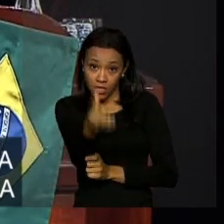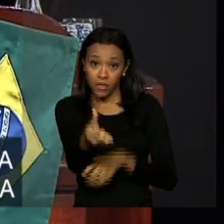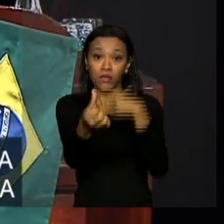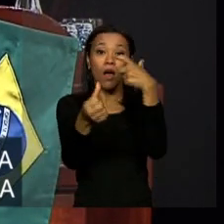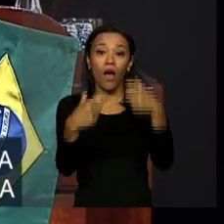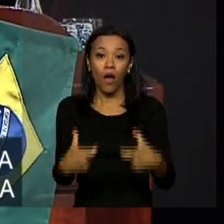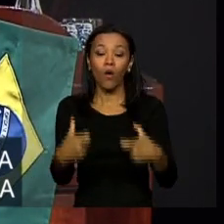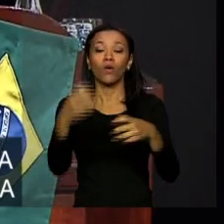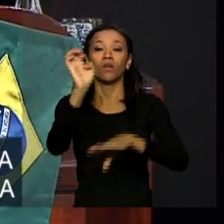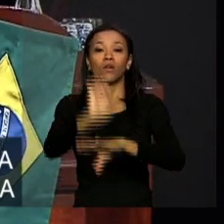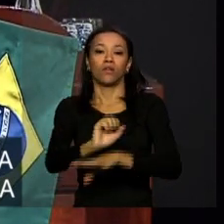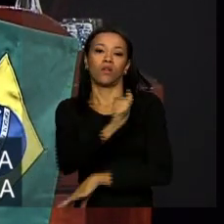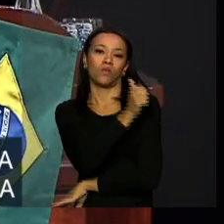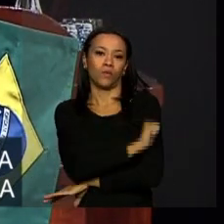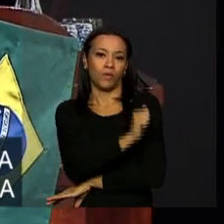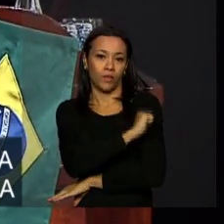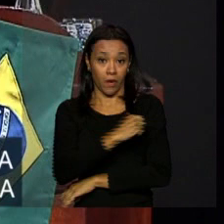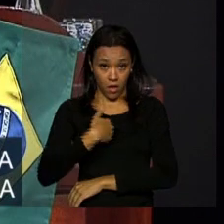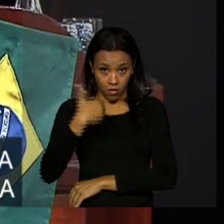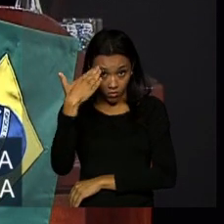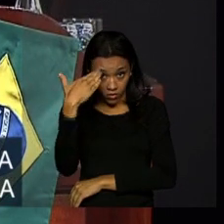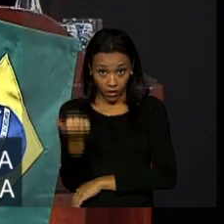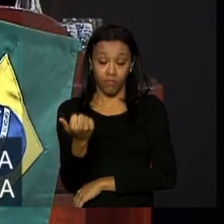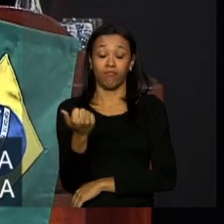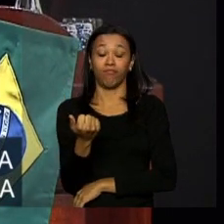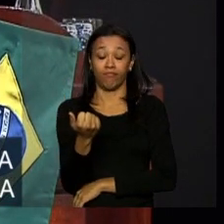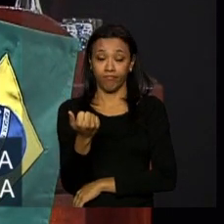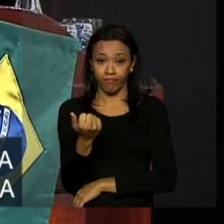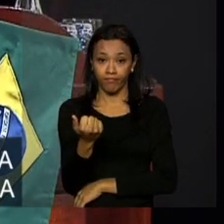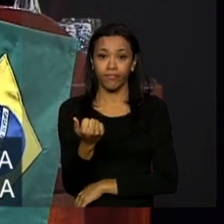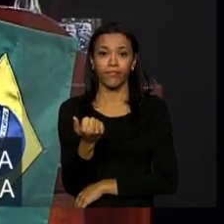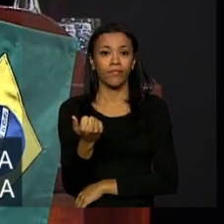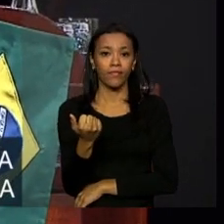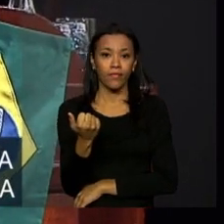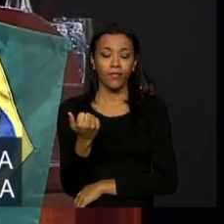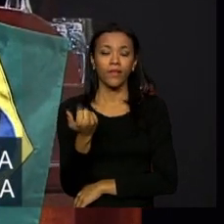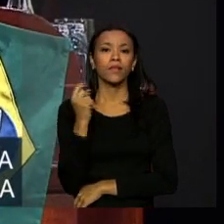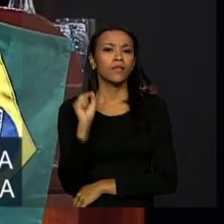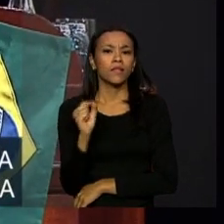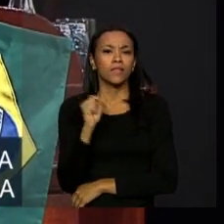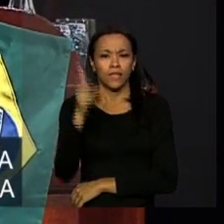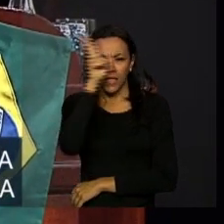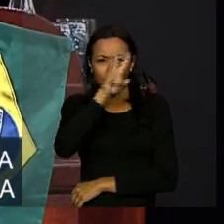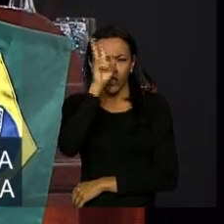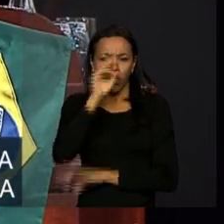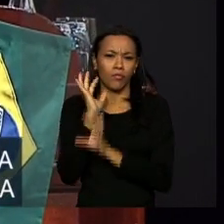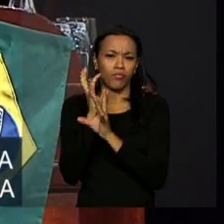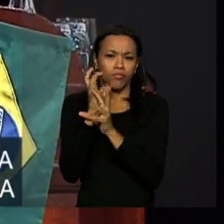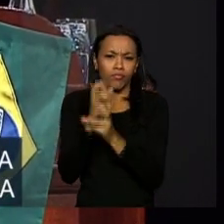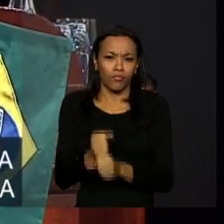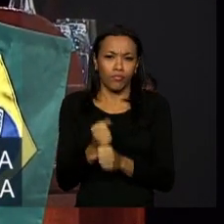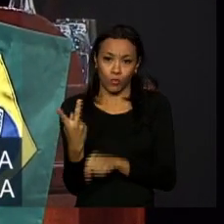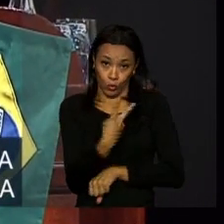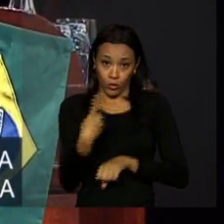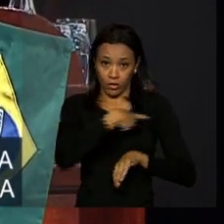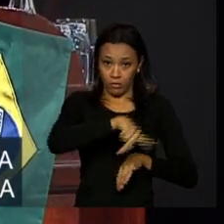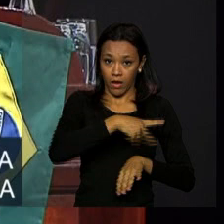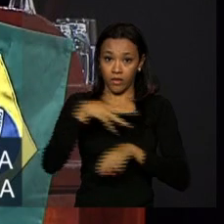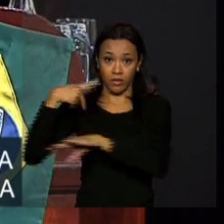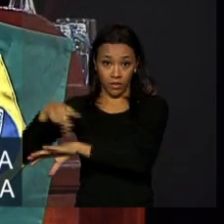Rio de Janeiro sei que na história dos nossos países de nossa